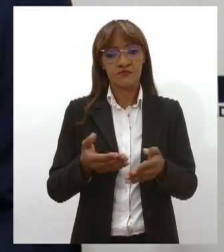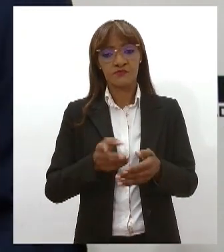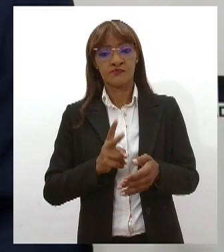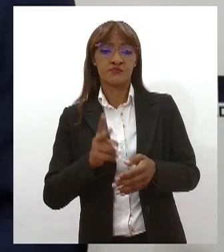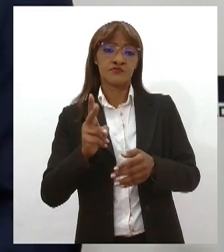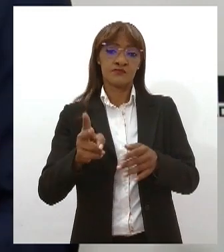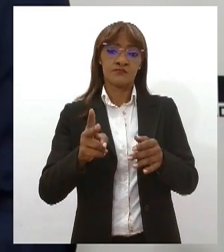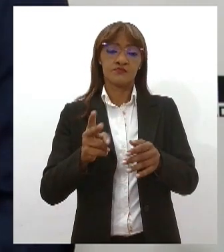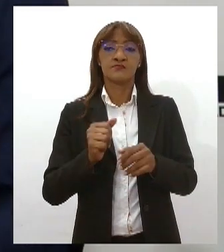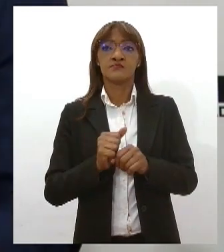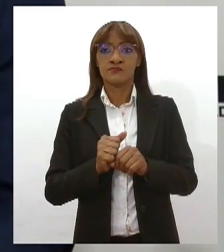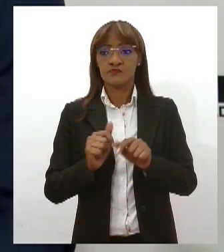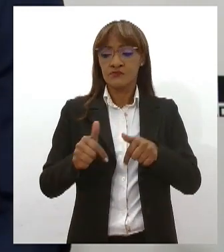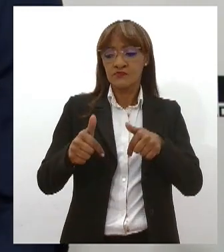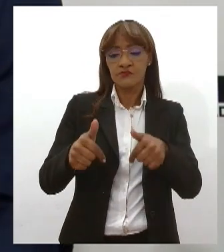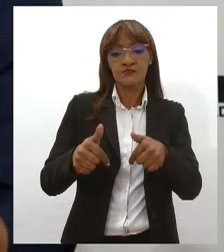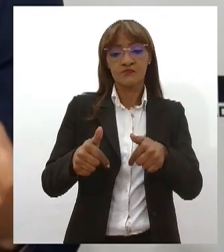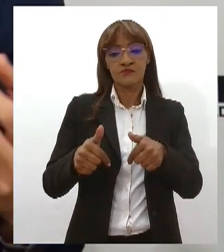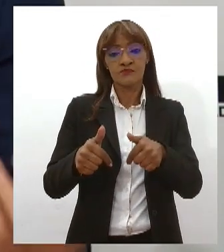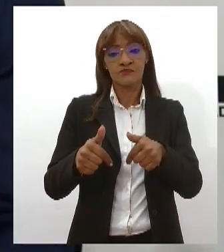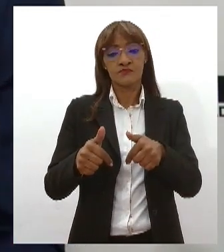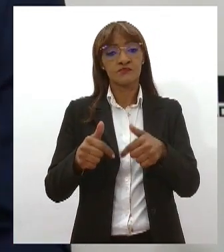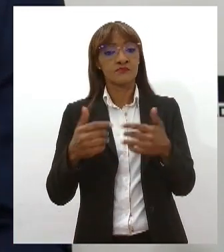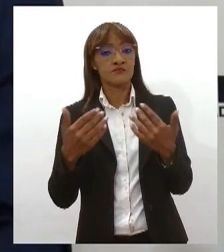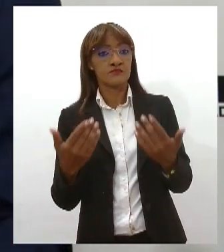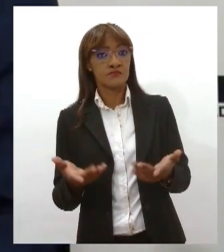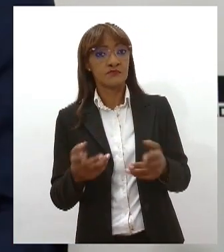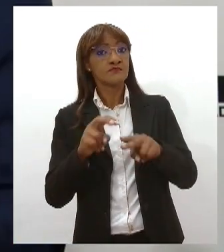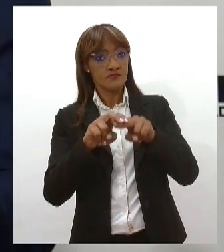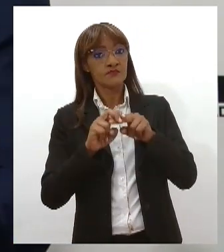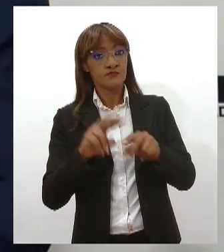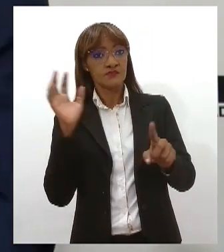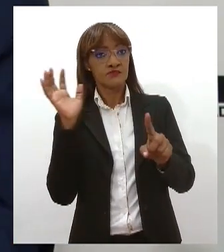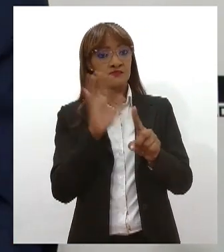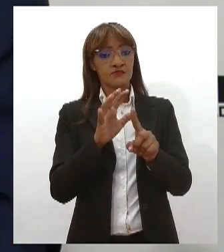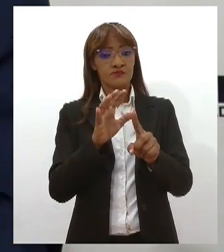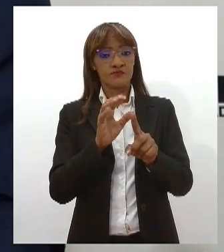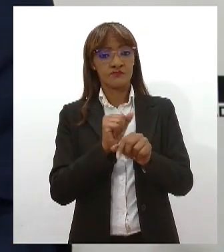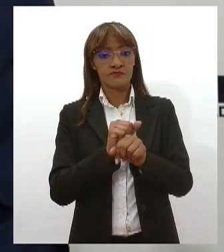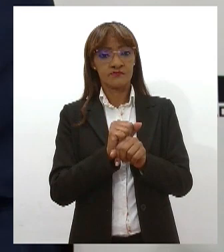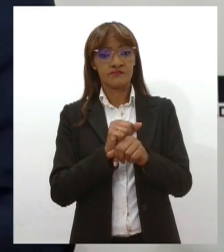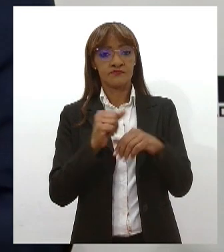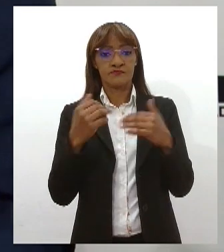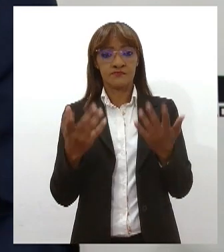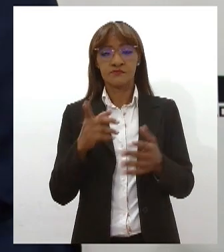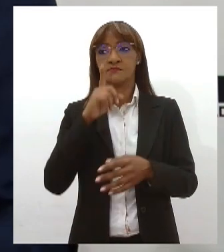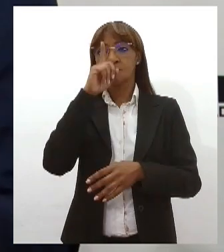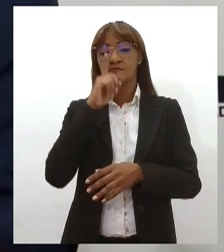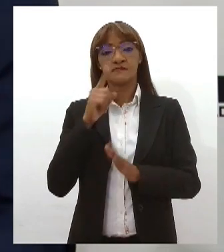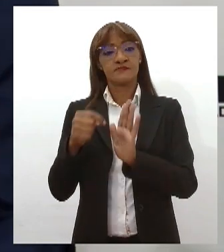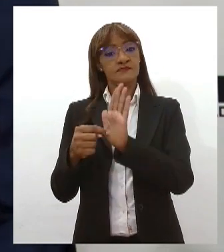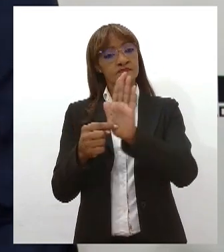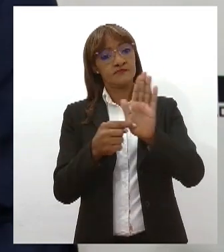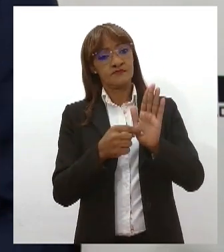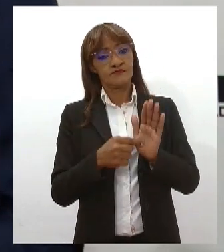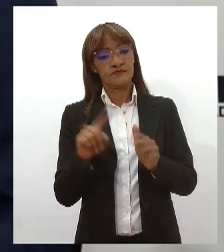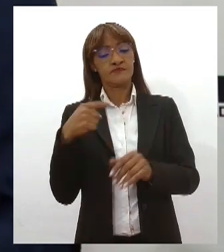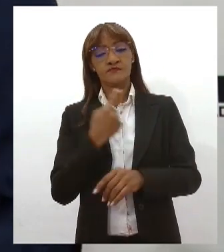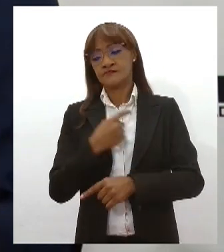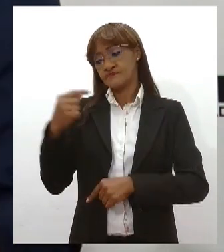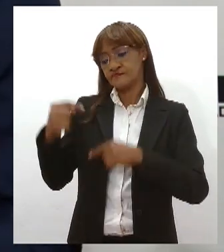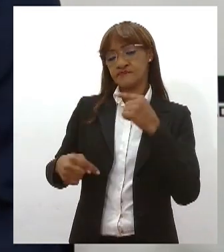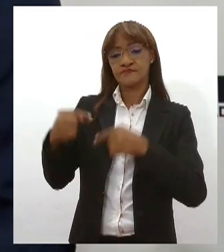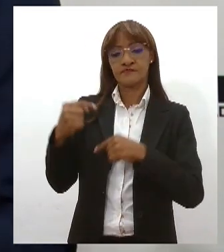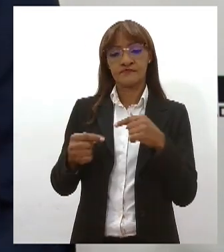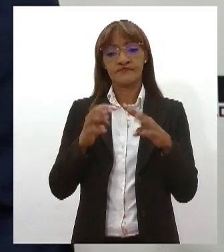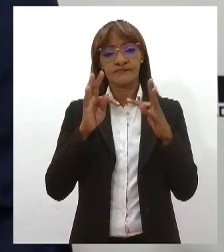dessa pandemia, e isso influencia diretamente. Então esses riscos são apresentados e nós vamos dialogar, expor para as pessoas, para que